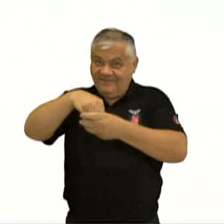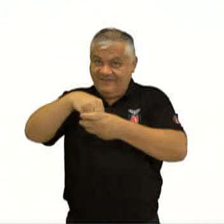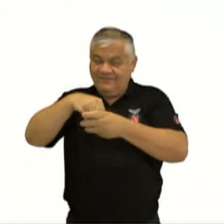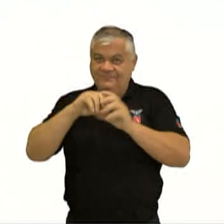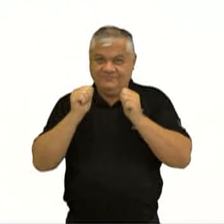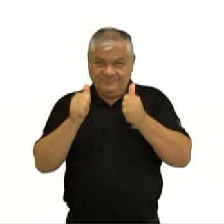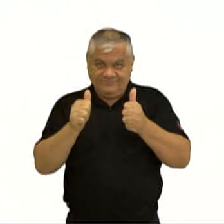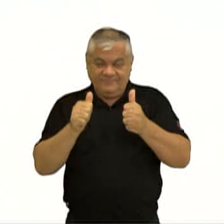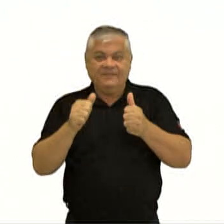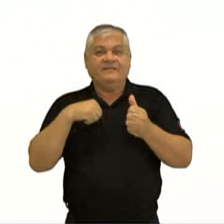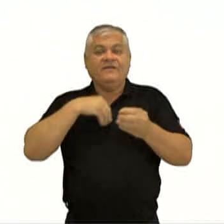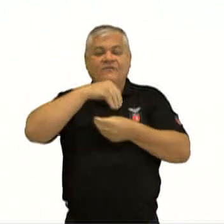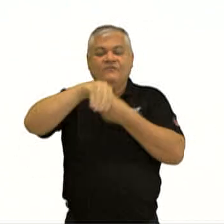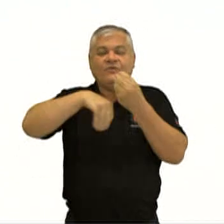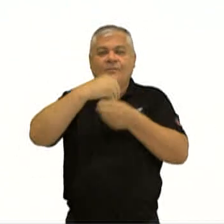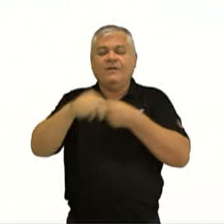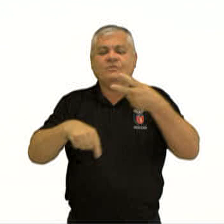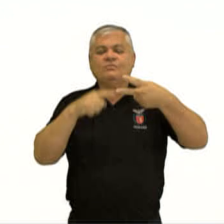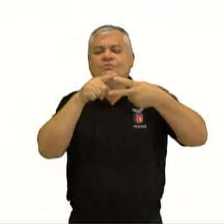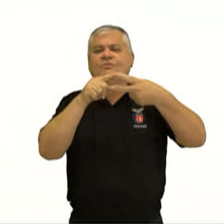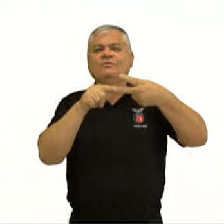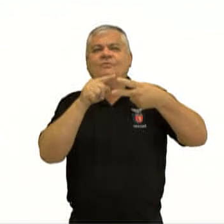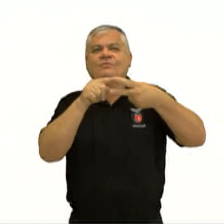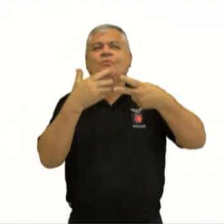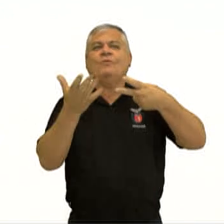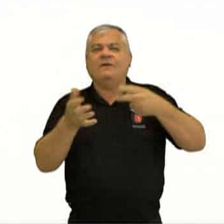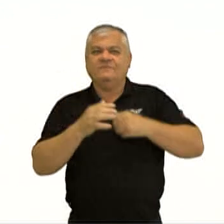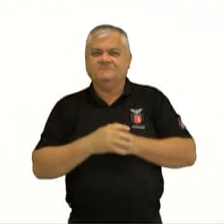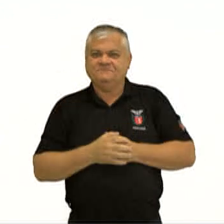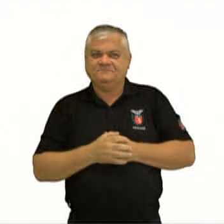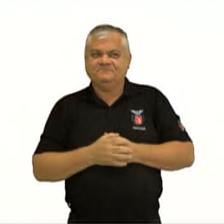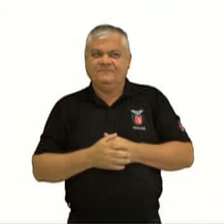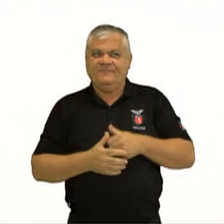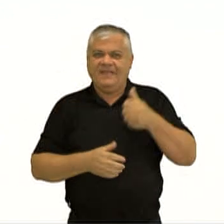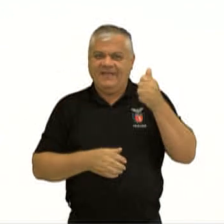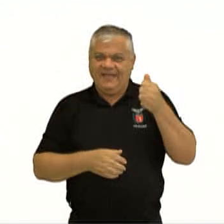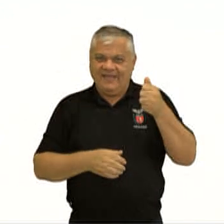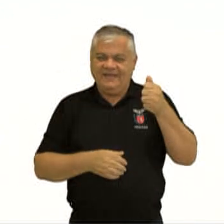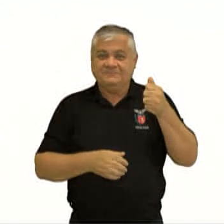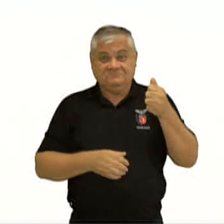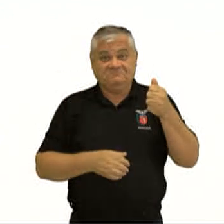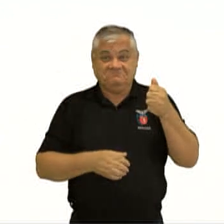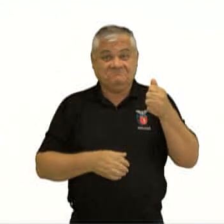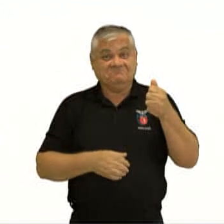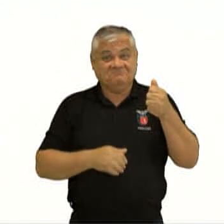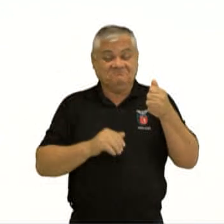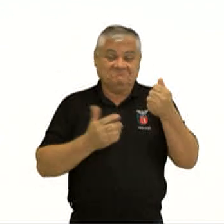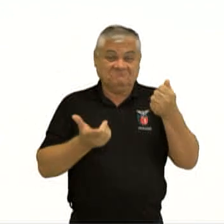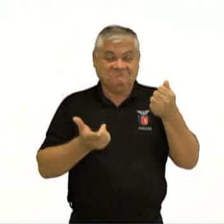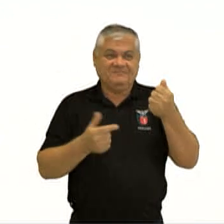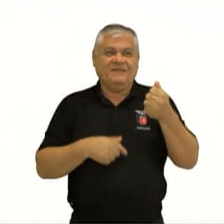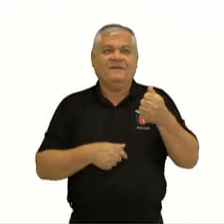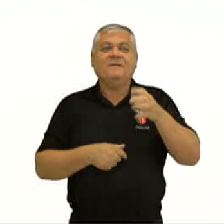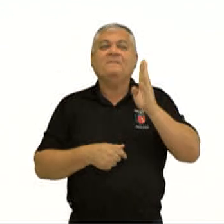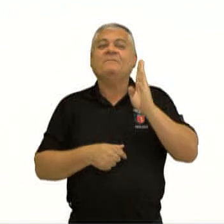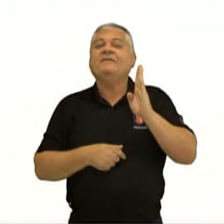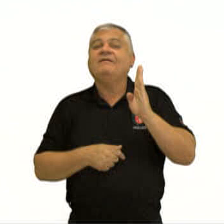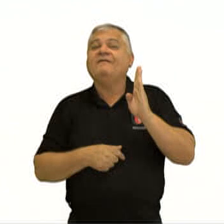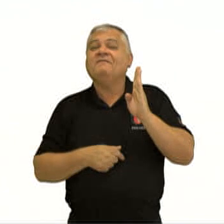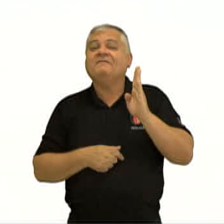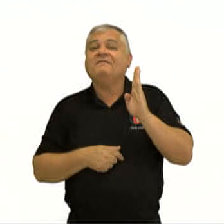oligossacarídeos. São formados por dois monossacarídeos. Então vamos às alternativas. Letra A, lactose. Letra